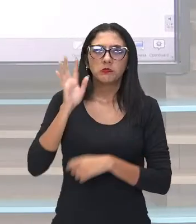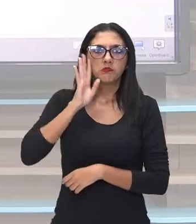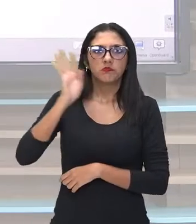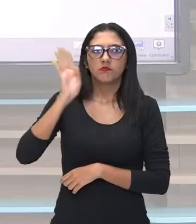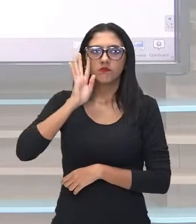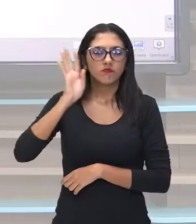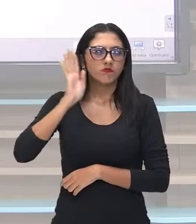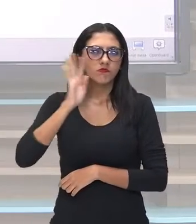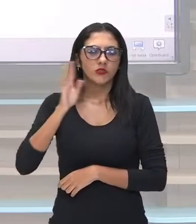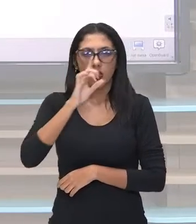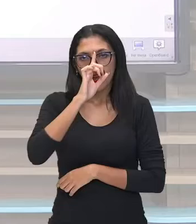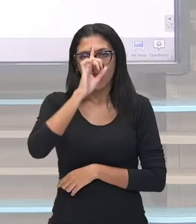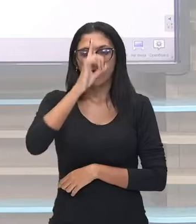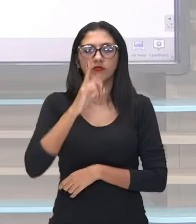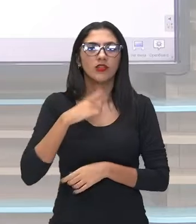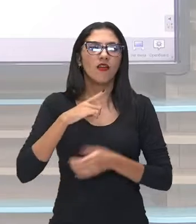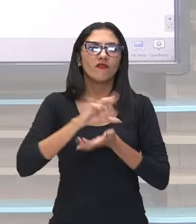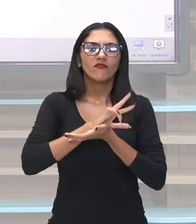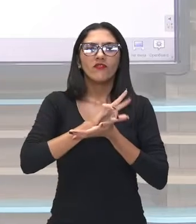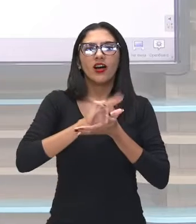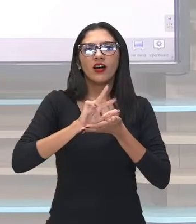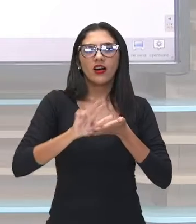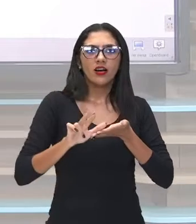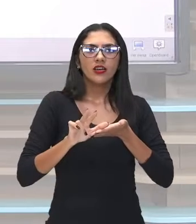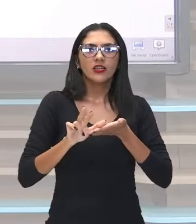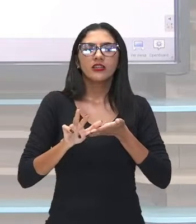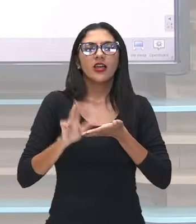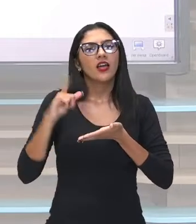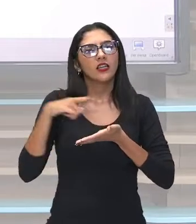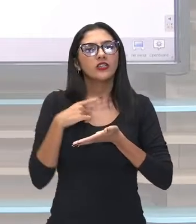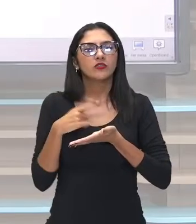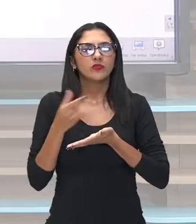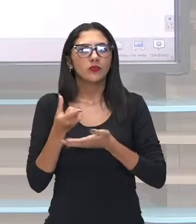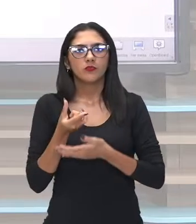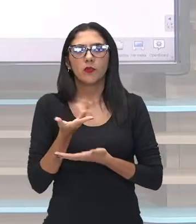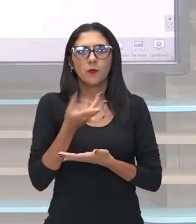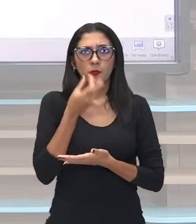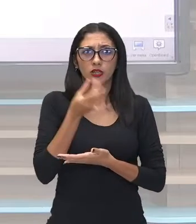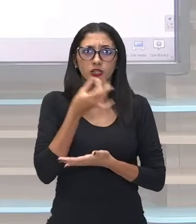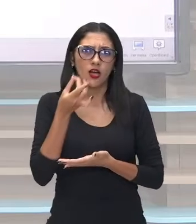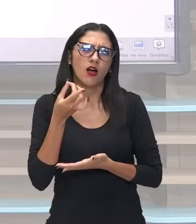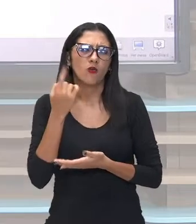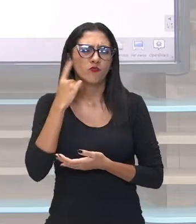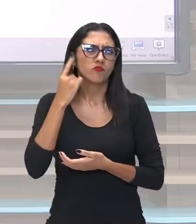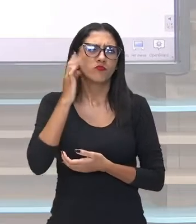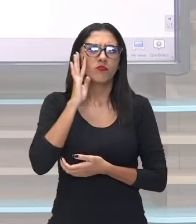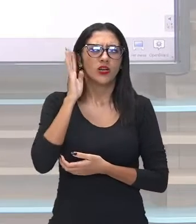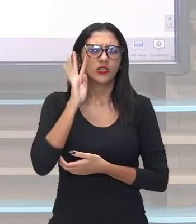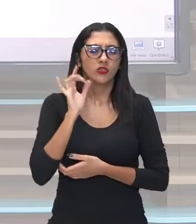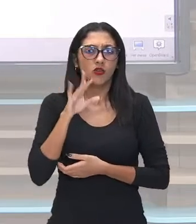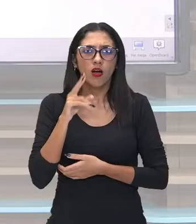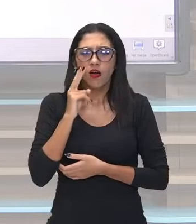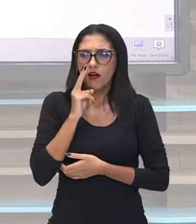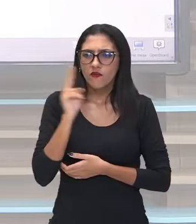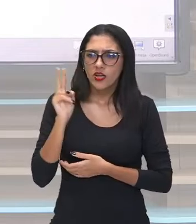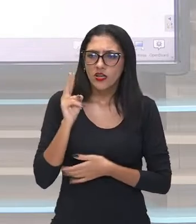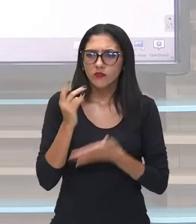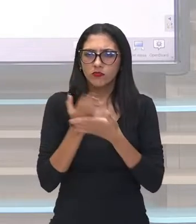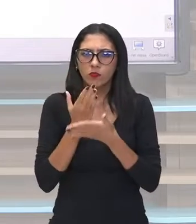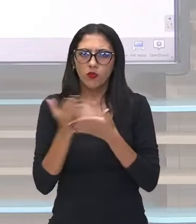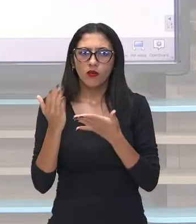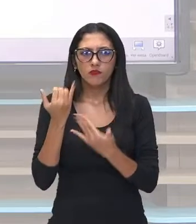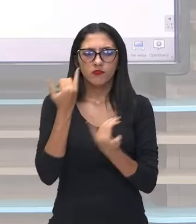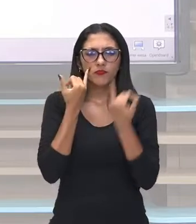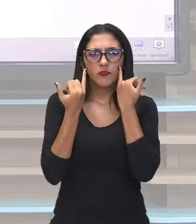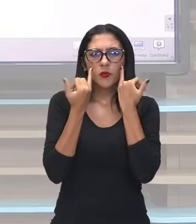Então, isso é deduzir, é tirar conclusões das entrelinhas, né?